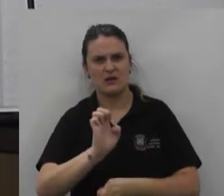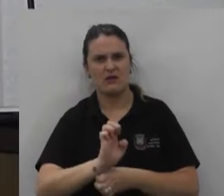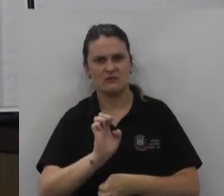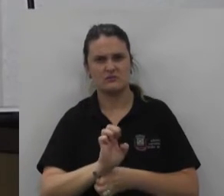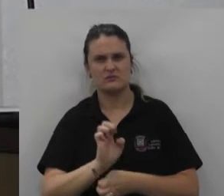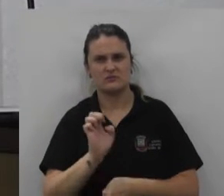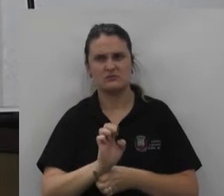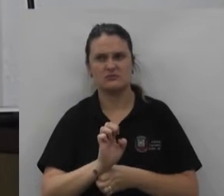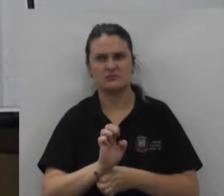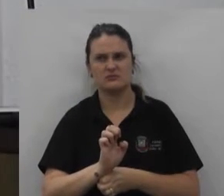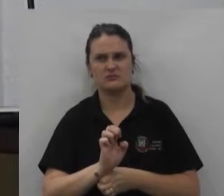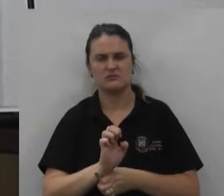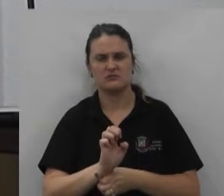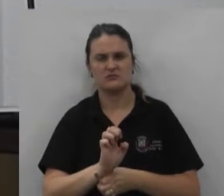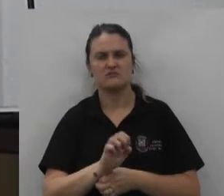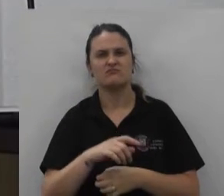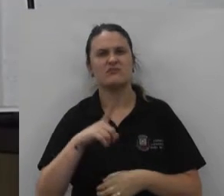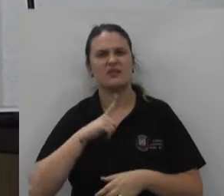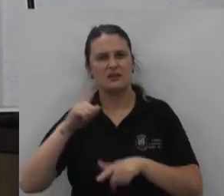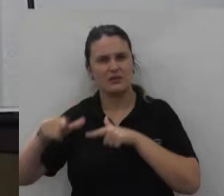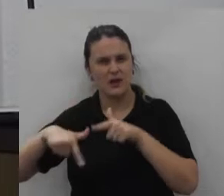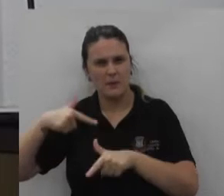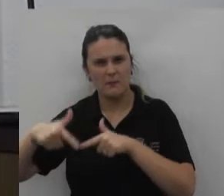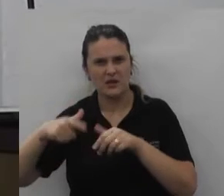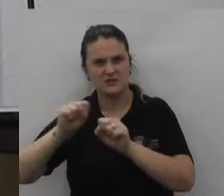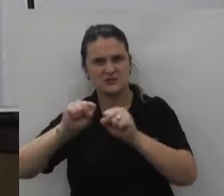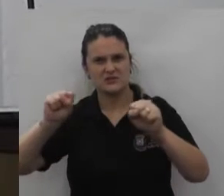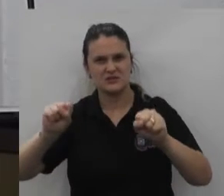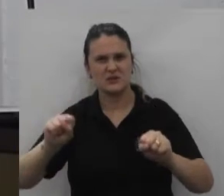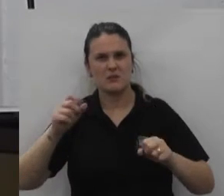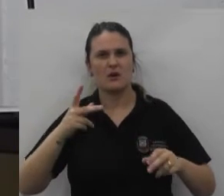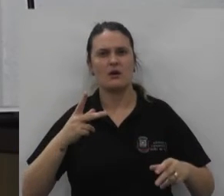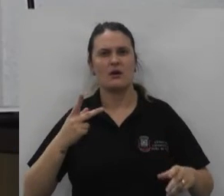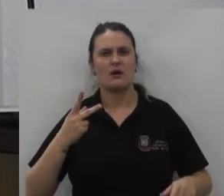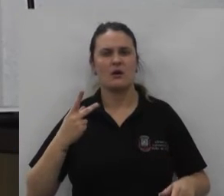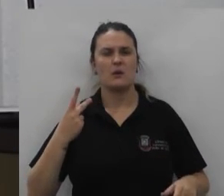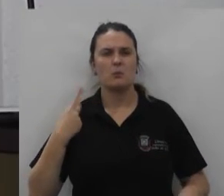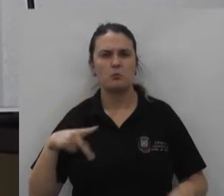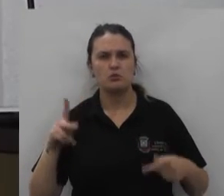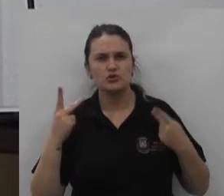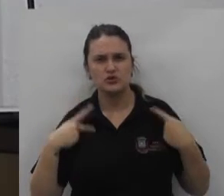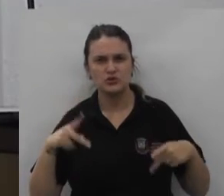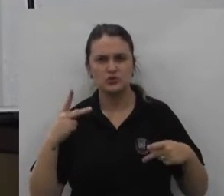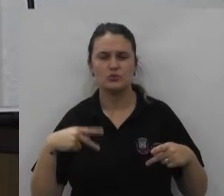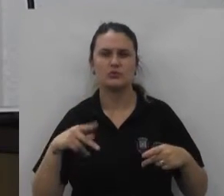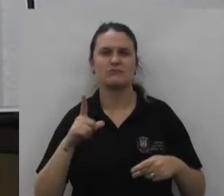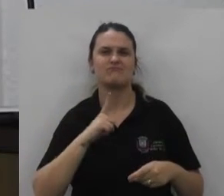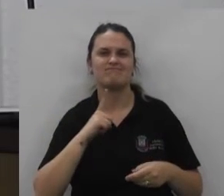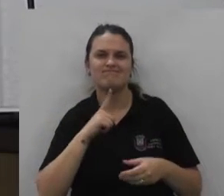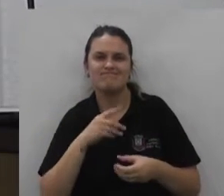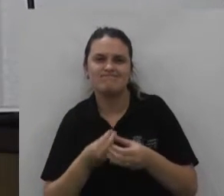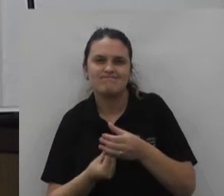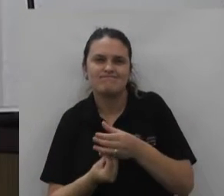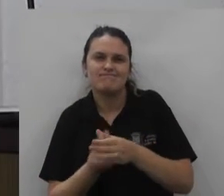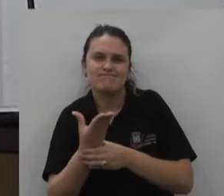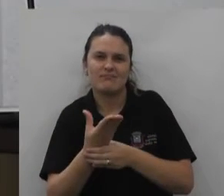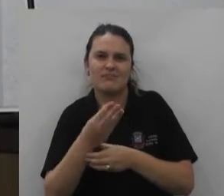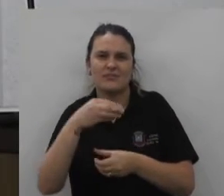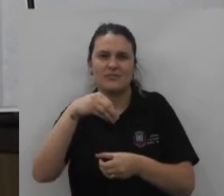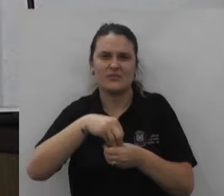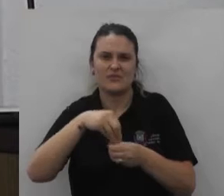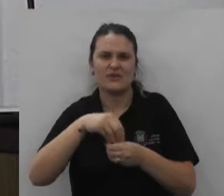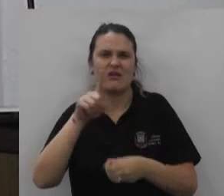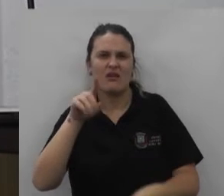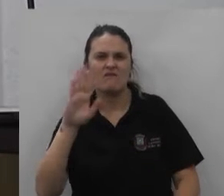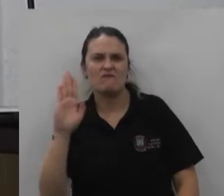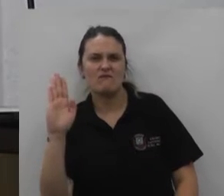estadual, eles vêm trabalhando num sistema político trazido e implantado